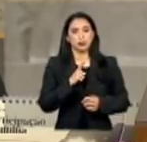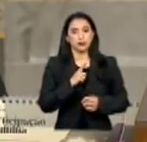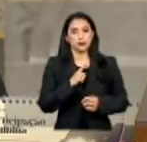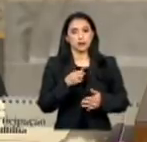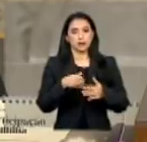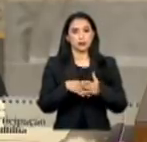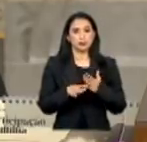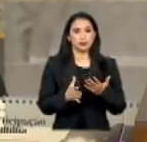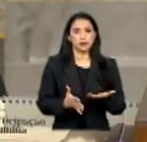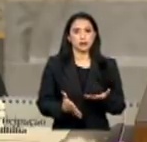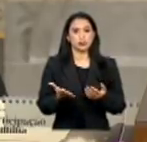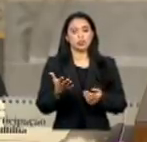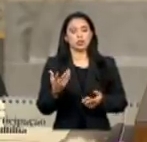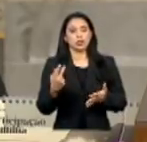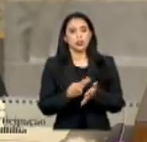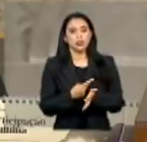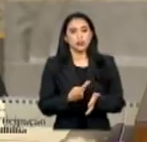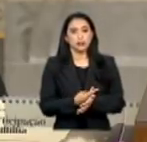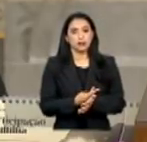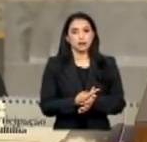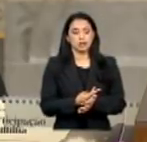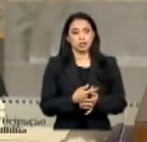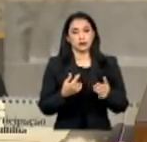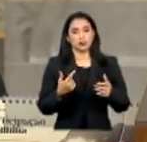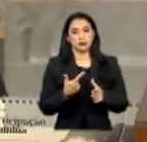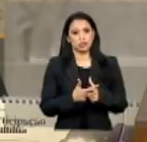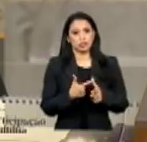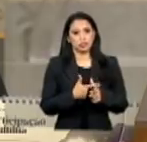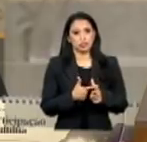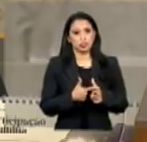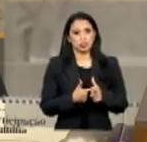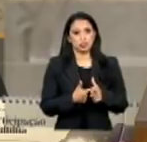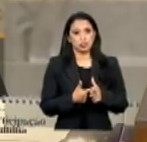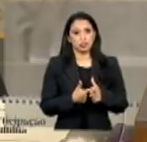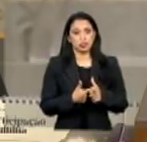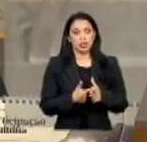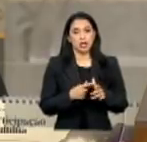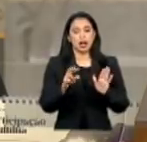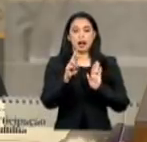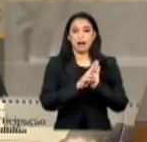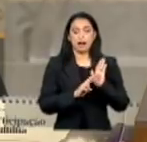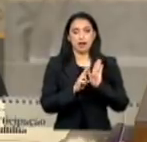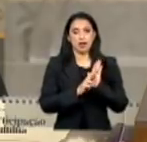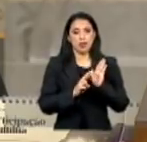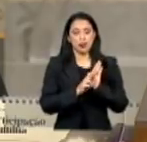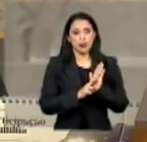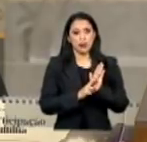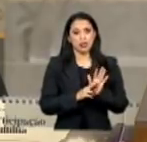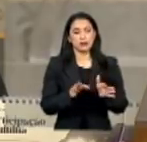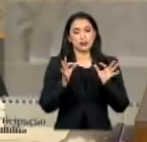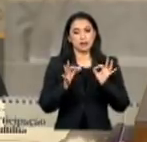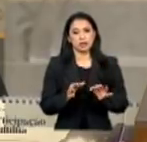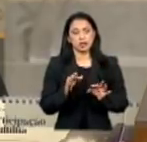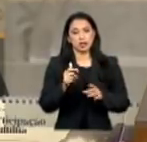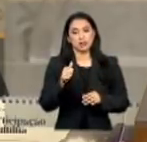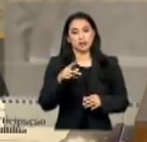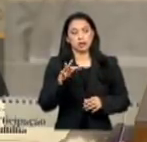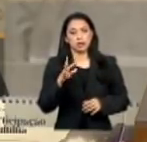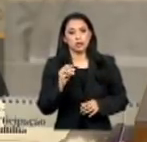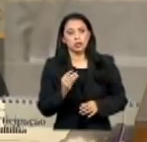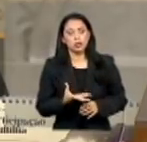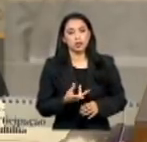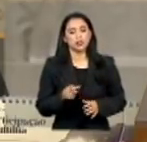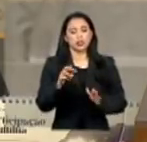venha sofrer alguma unidade nesse diapasão a regra é que a realização exata do ato torna em regra